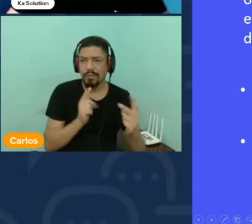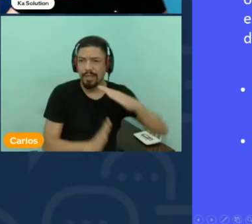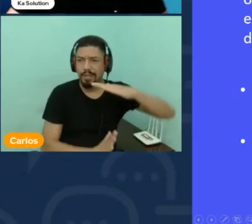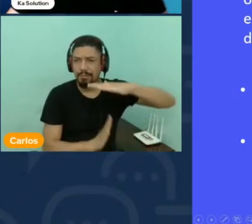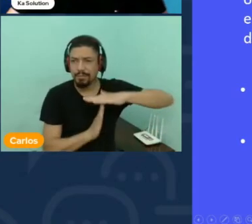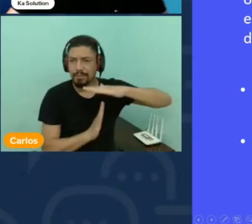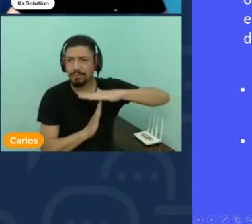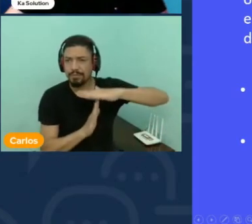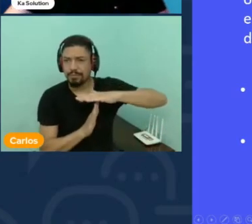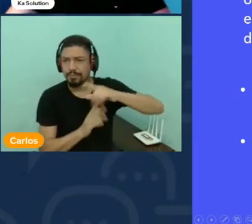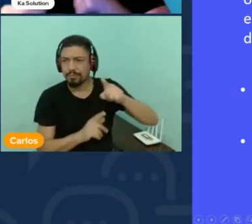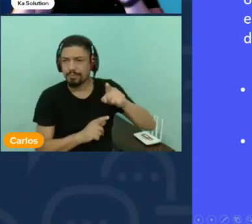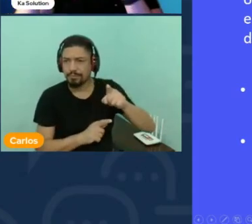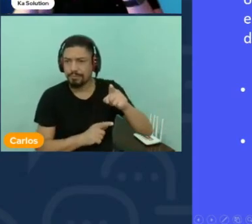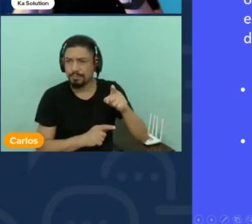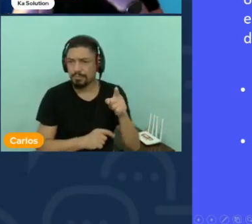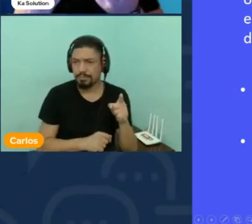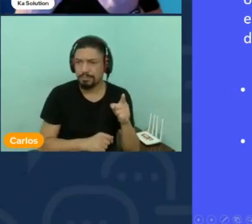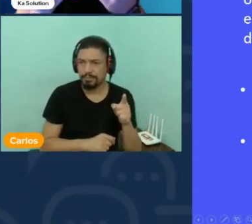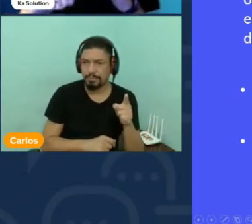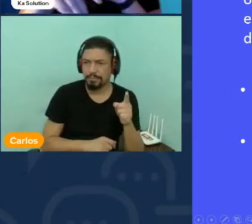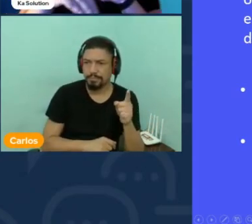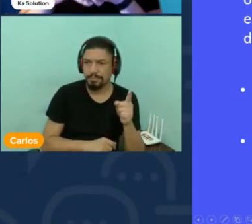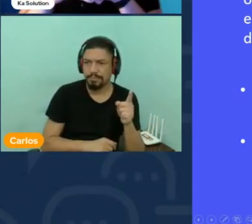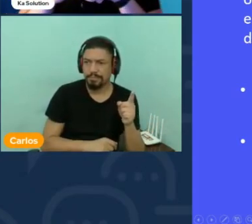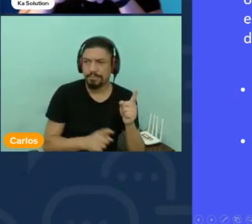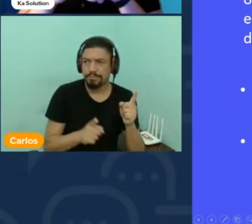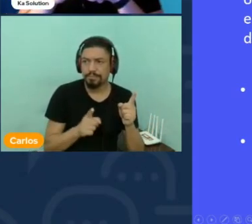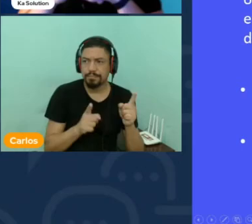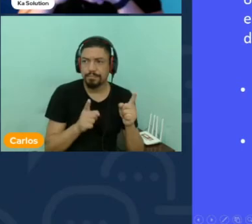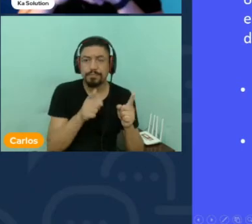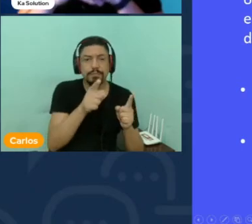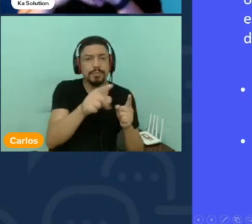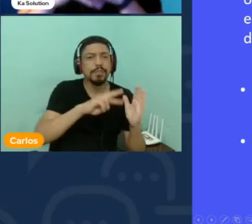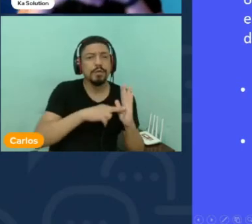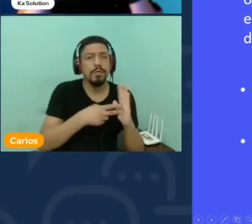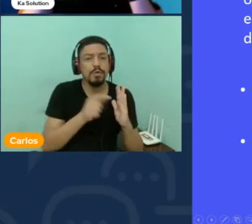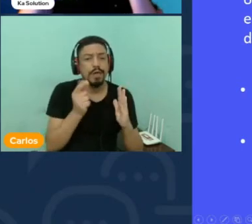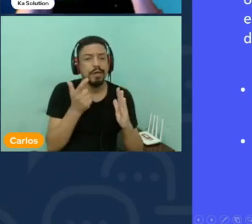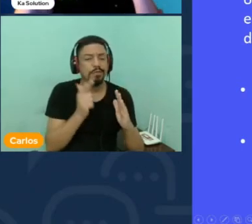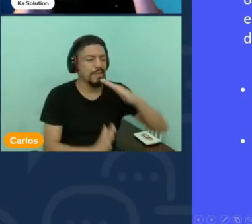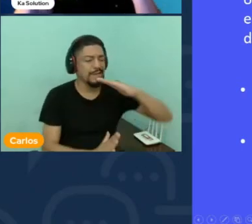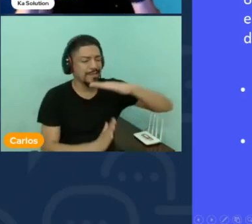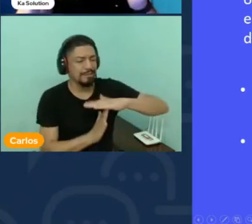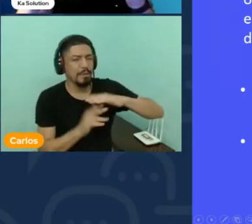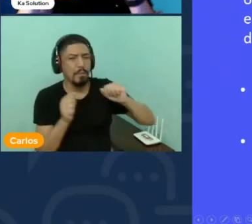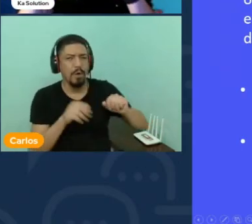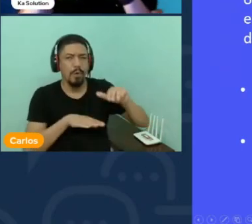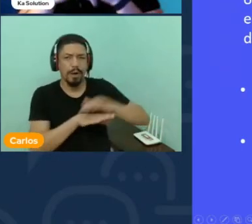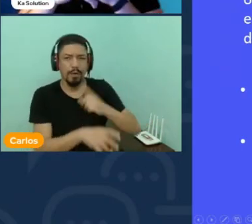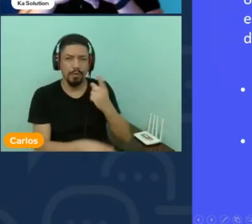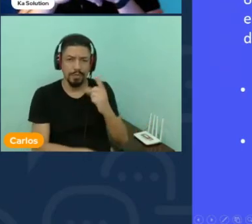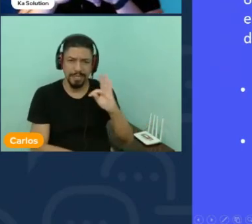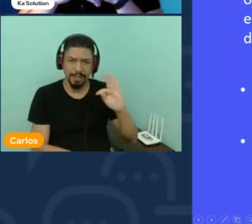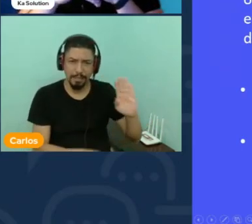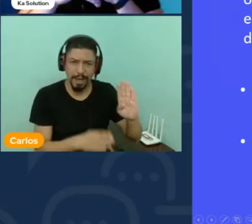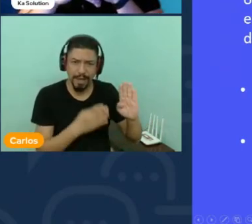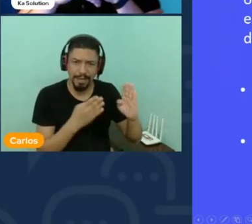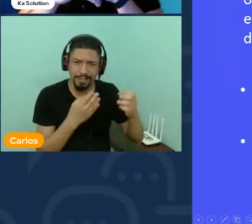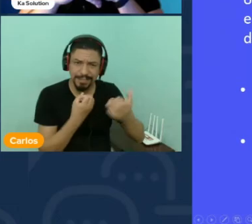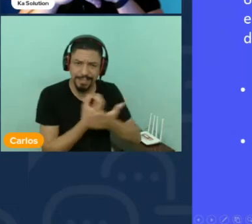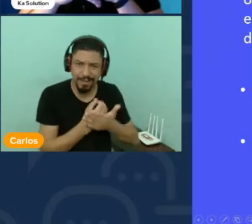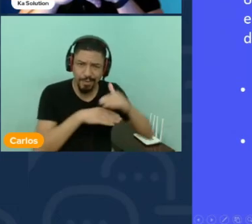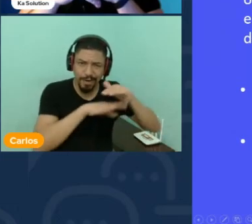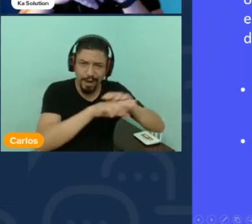ilimitado. O que isso quer dizer? Isso quer dizer que eu posso guardar 1 tera de dados, 1 terabyte